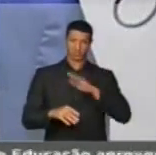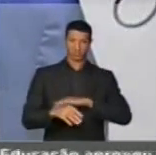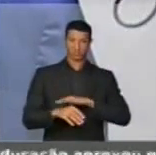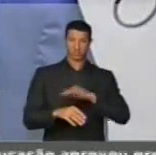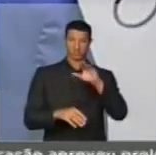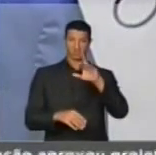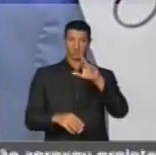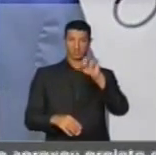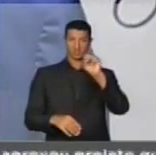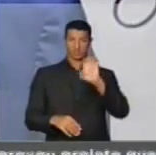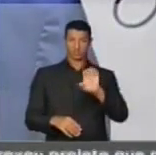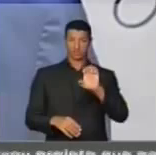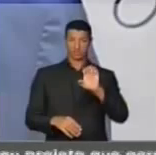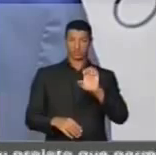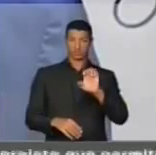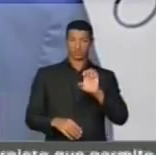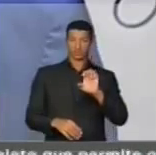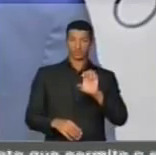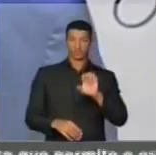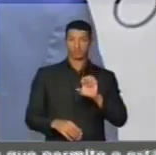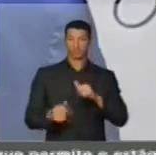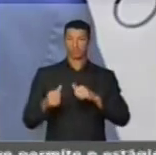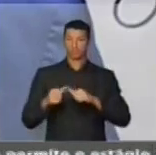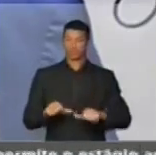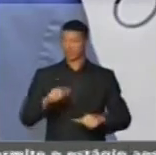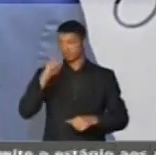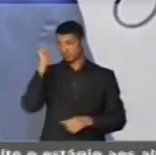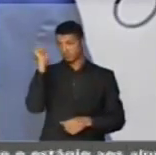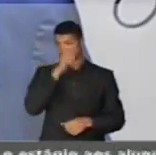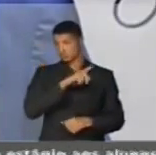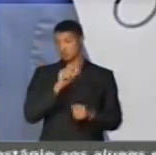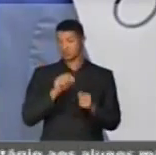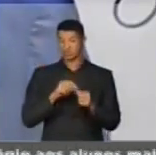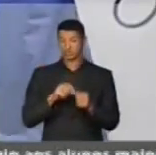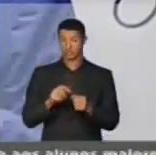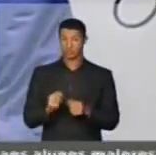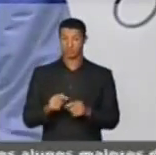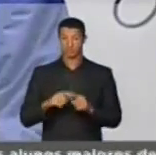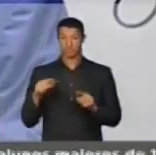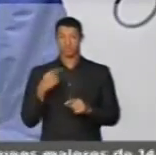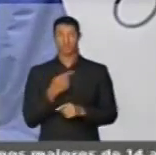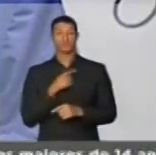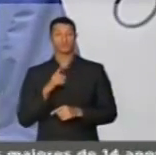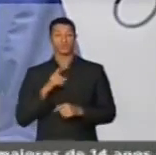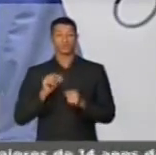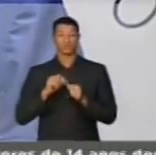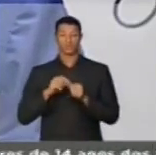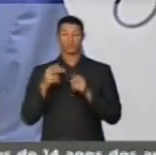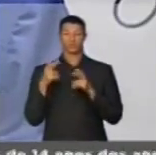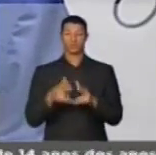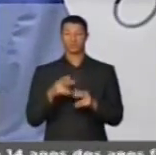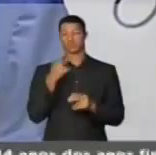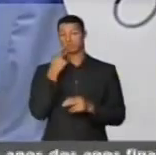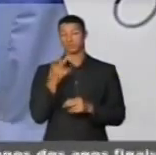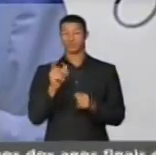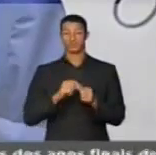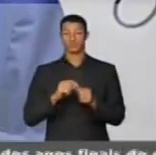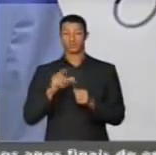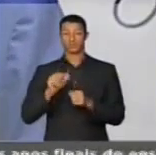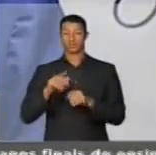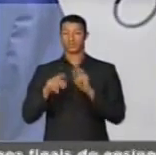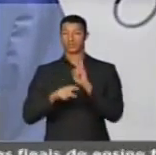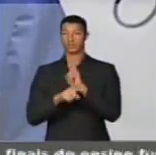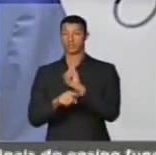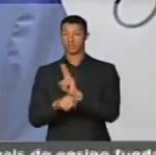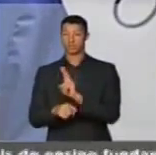de crise, está difícil de ser feito. Mas nós temos que fazer como Vossa Excelência está fazendo,